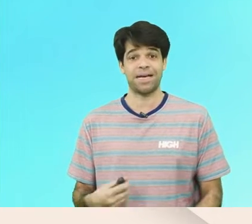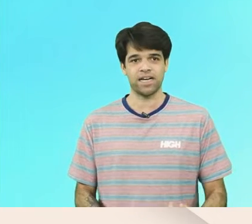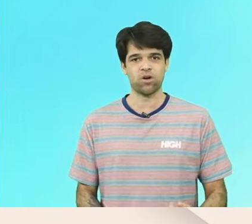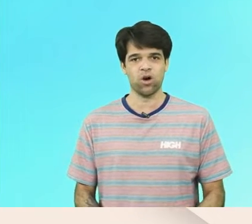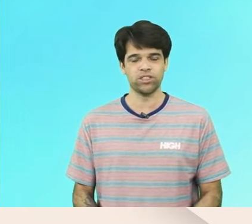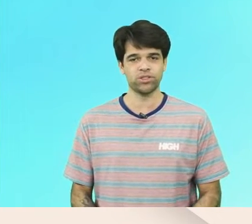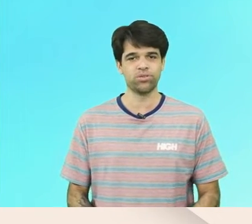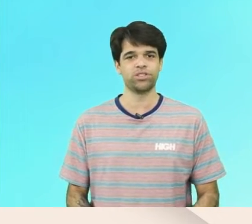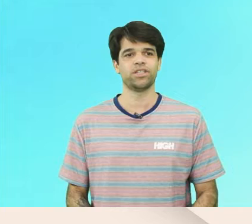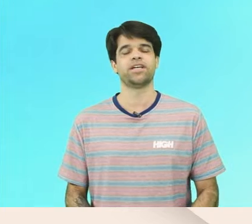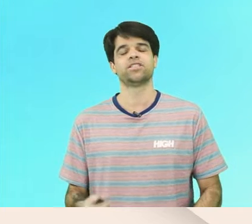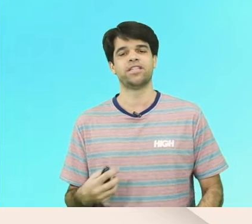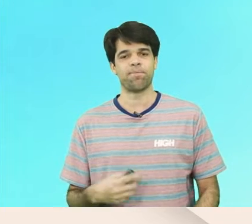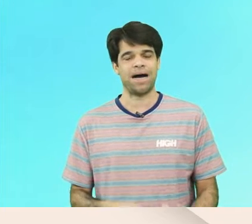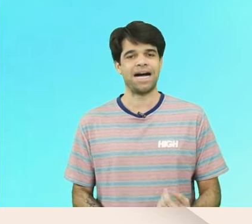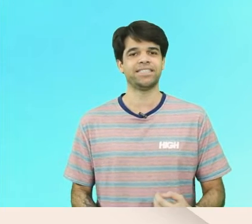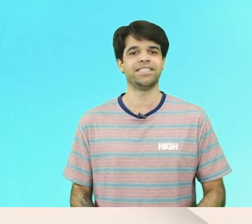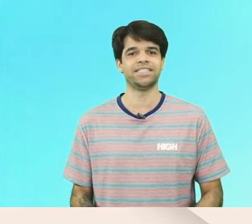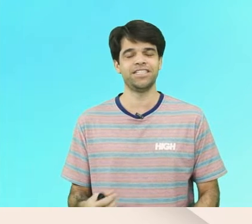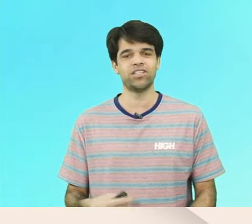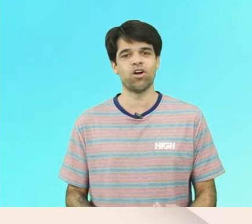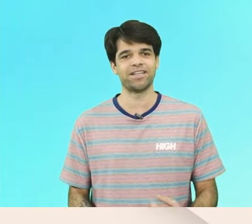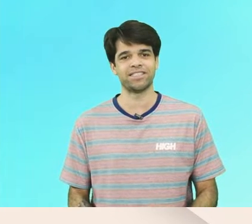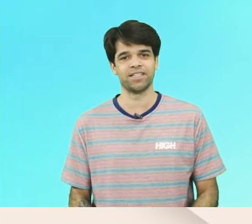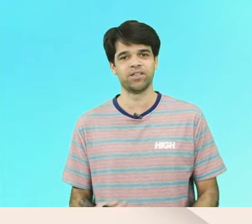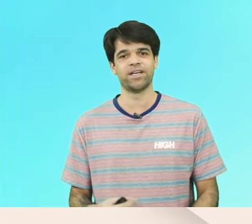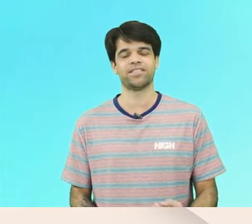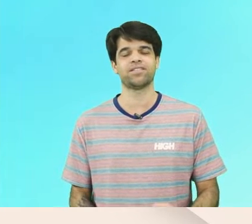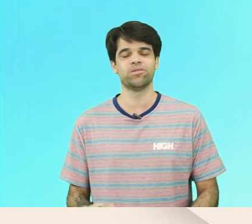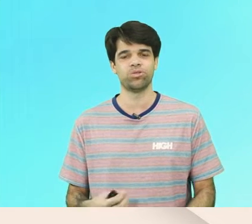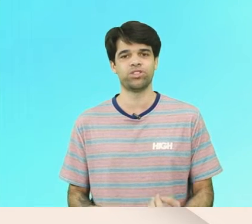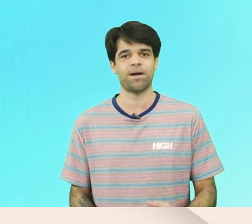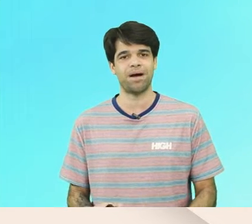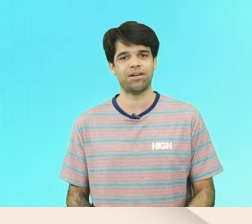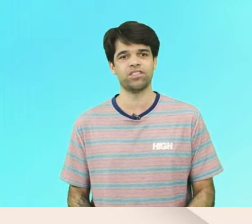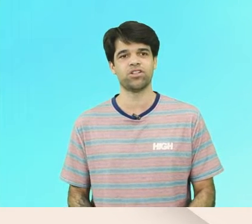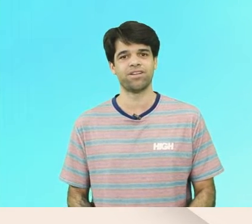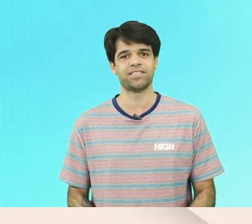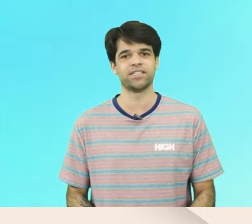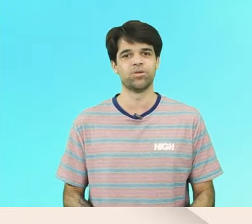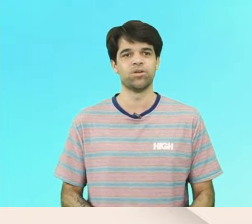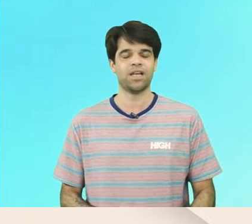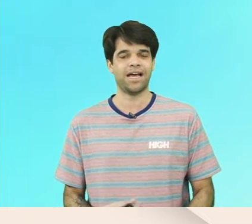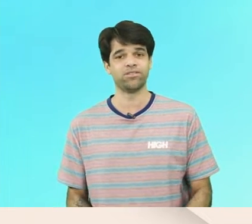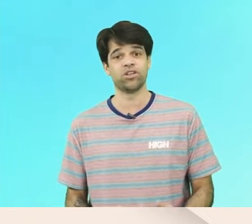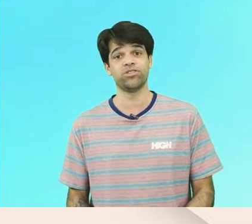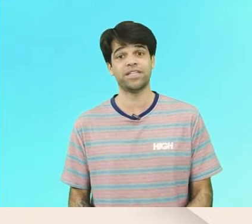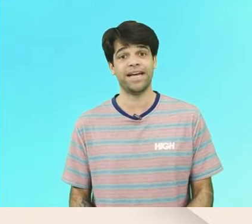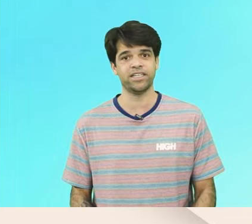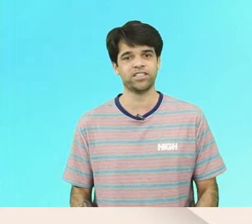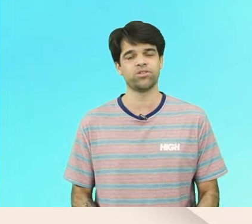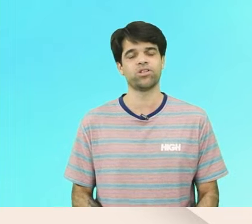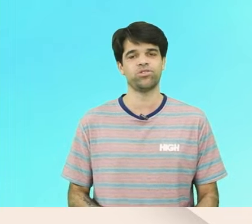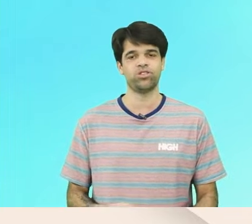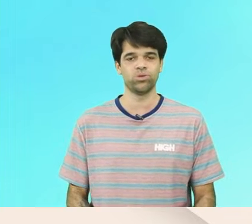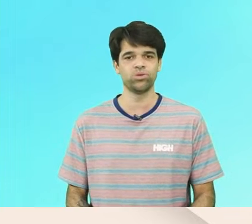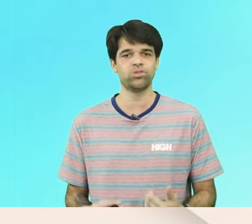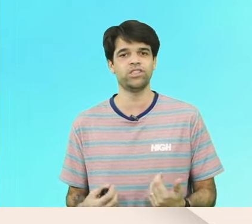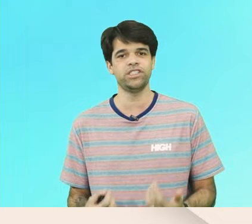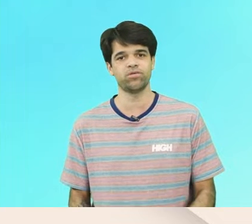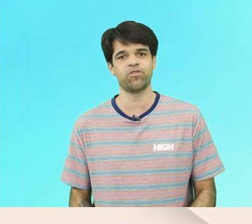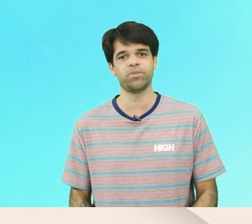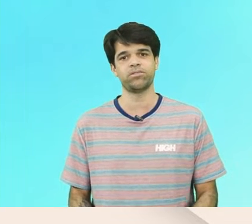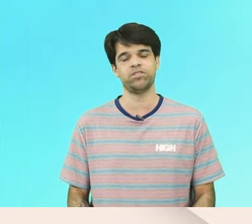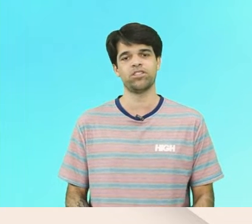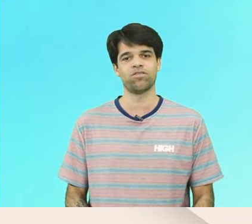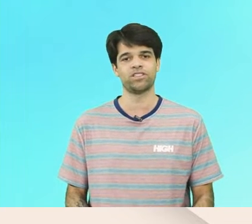coordenadores pedagógicos da parte de inovação, dos trabalhos em inovação lá do nosso IDEAS, que é o nosso Instituto